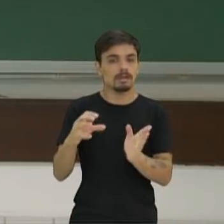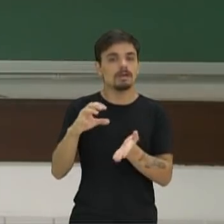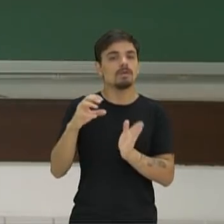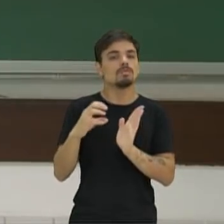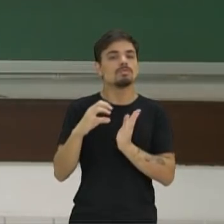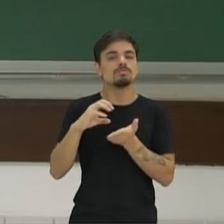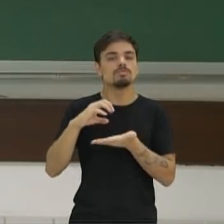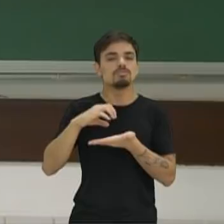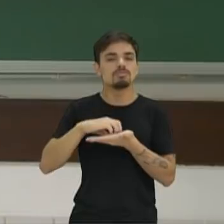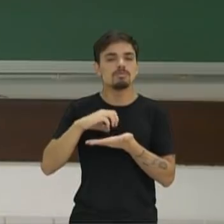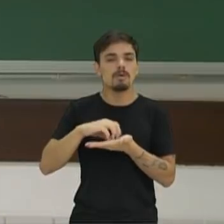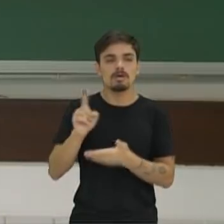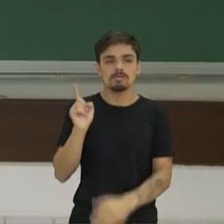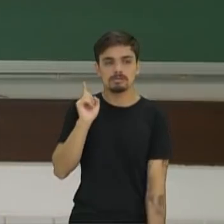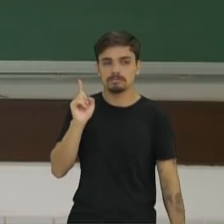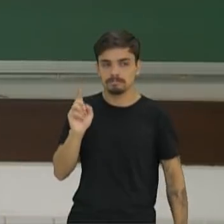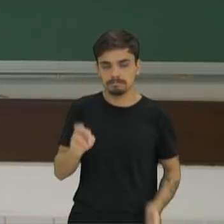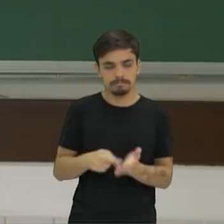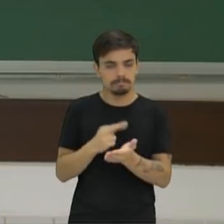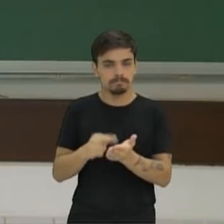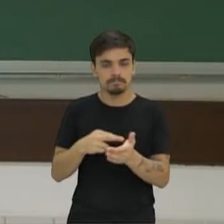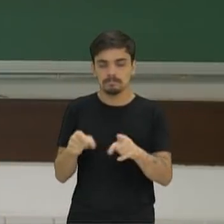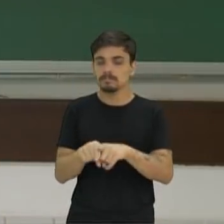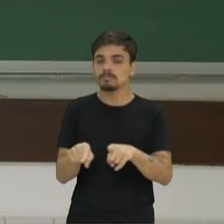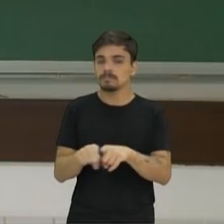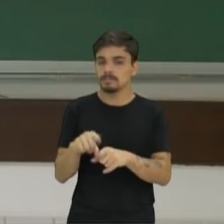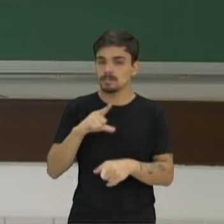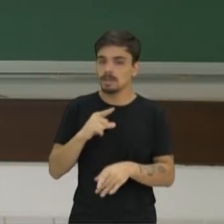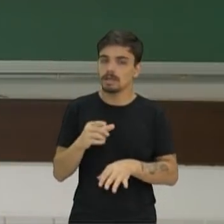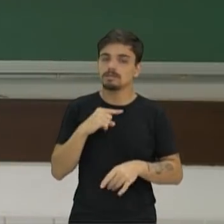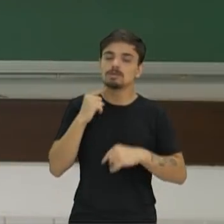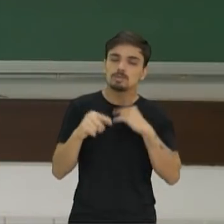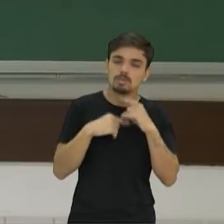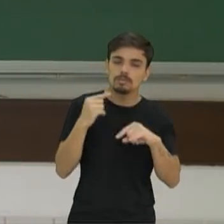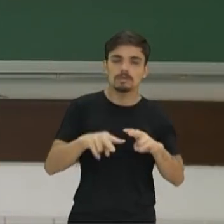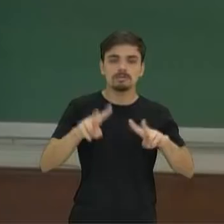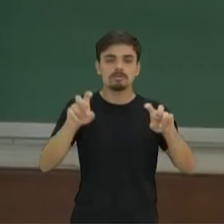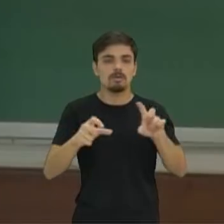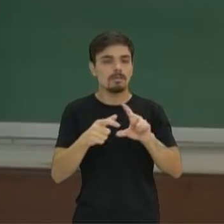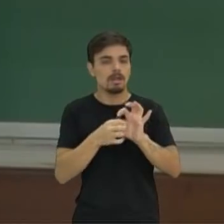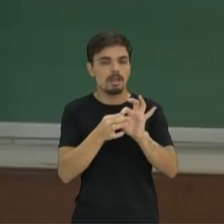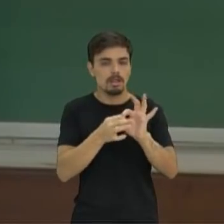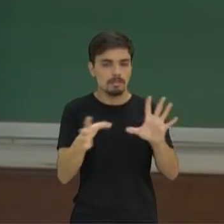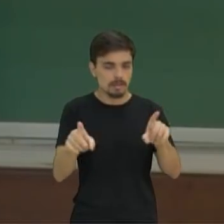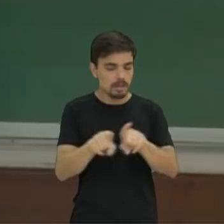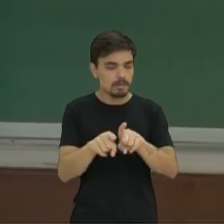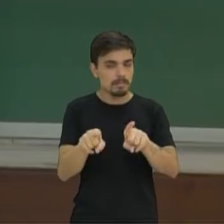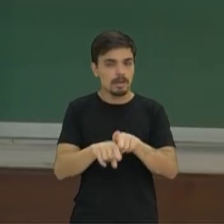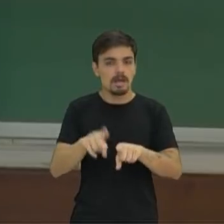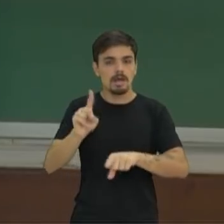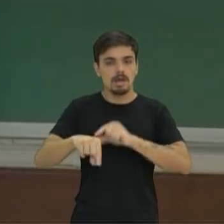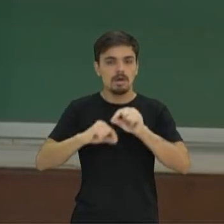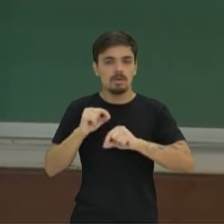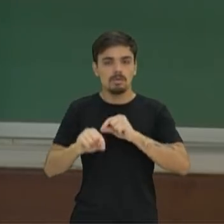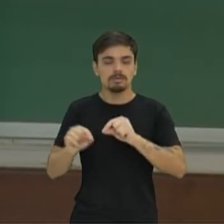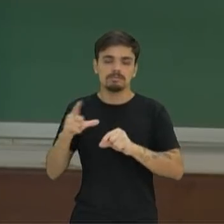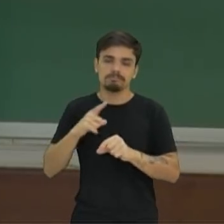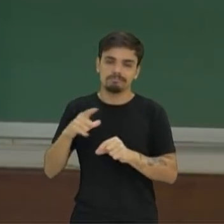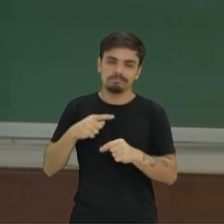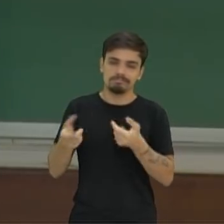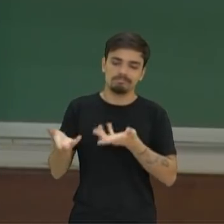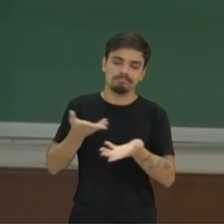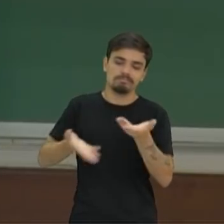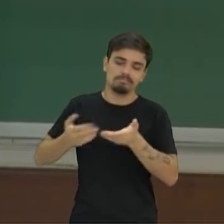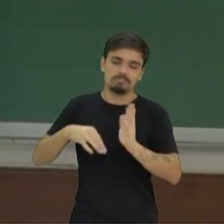revista, ok? A autora levanta questionamentos a respeito da liberdade que é cerceada por